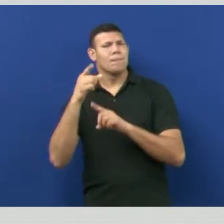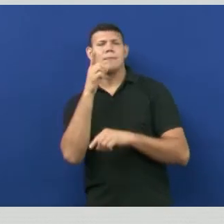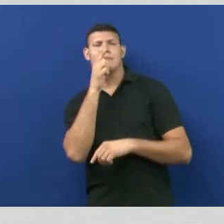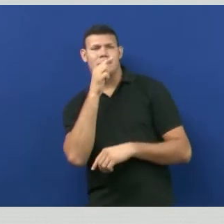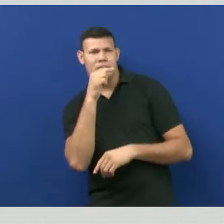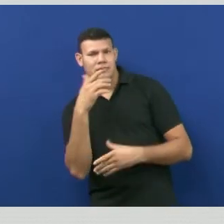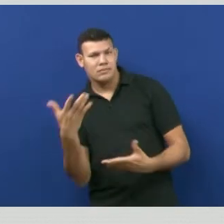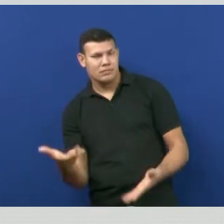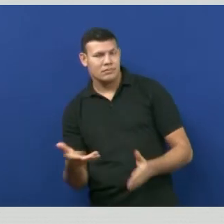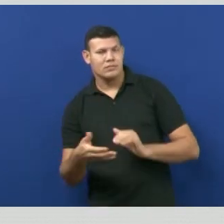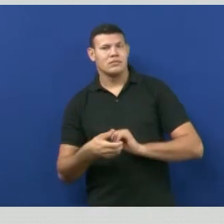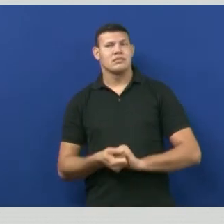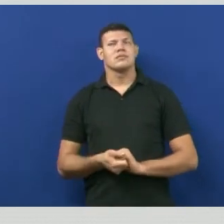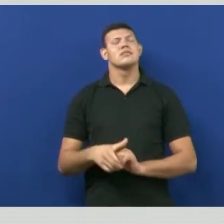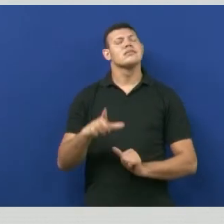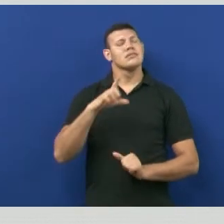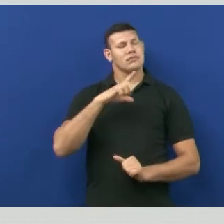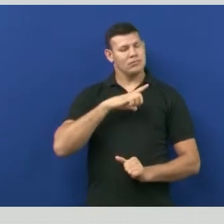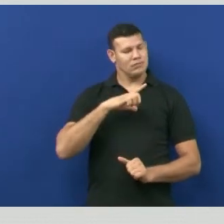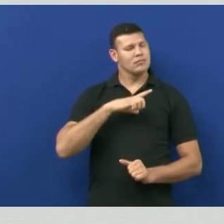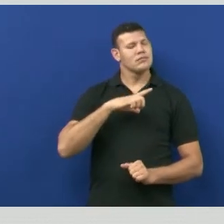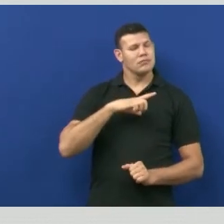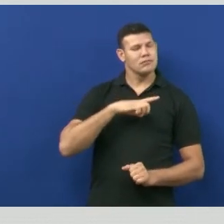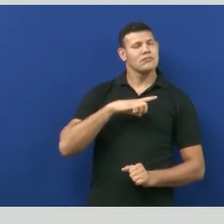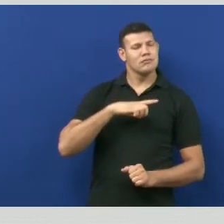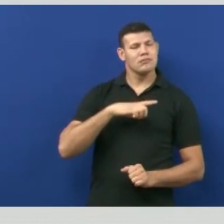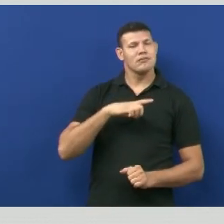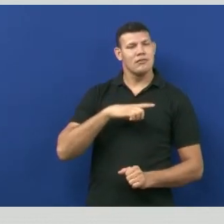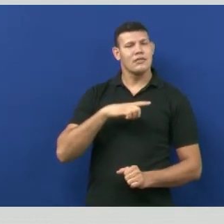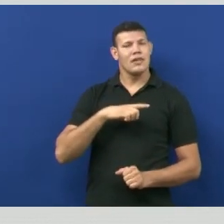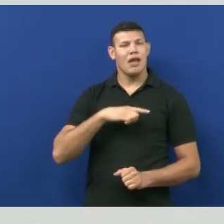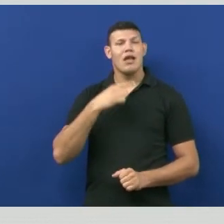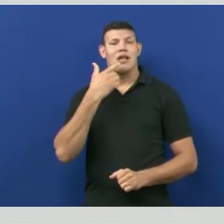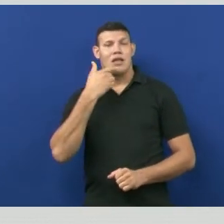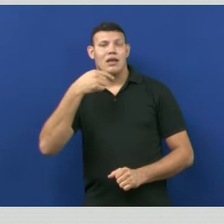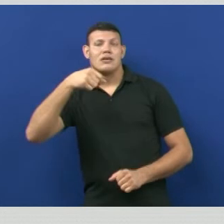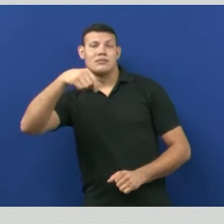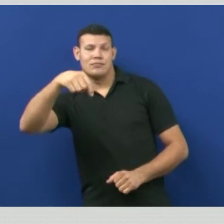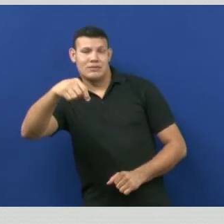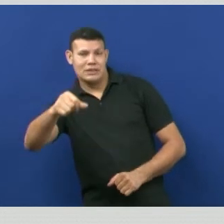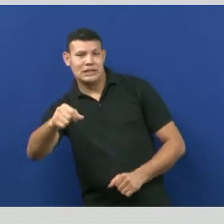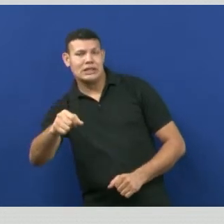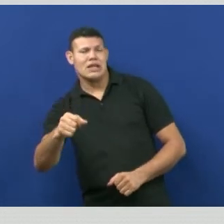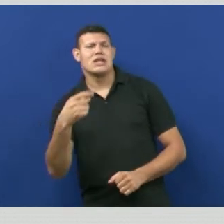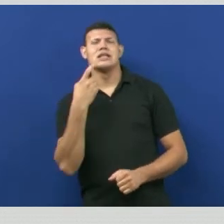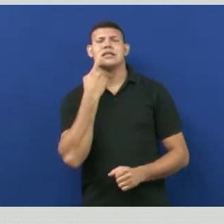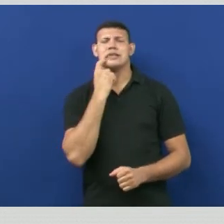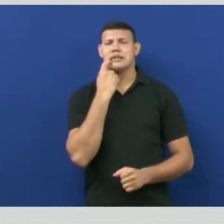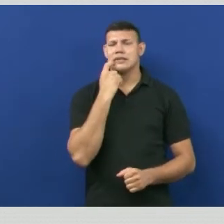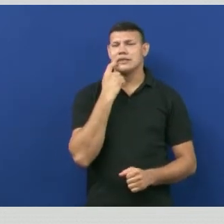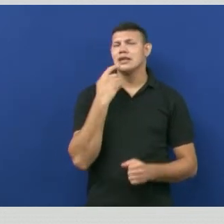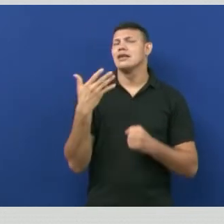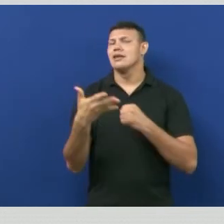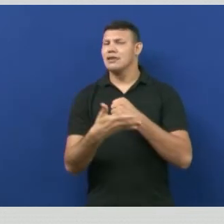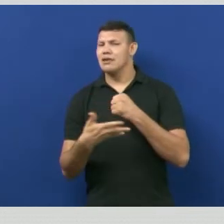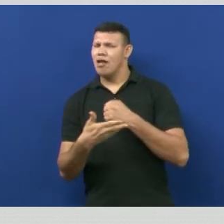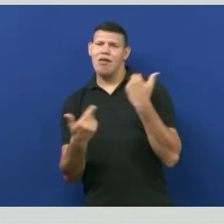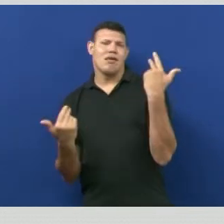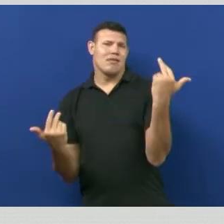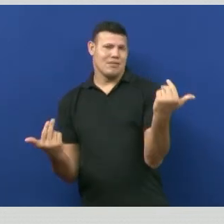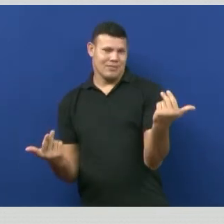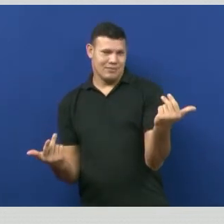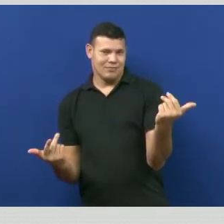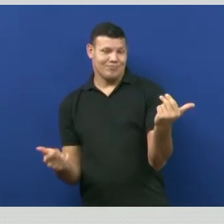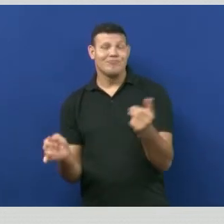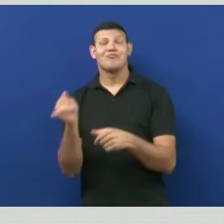pode sim ter características ácidas ou pode ter características básicas. Aí, como exemplo,